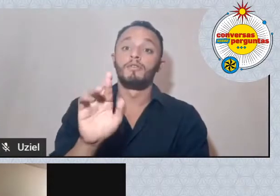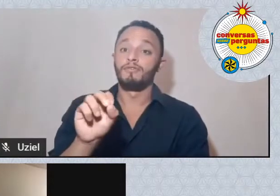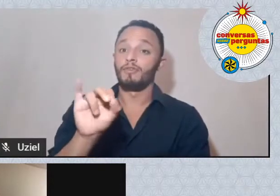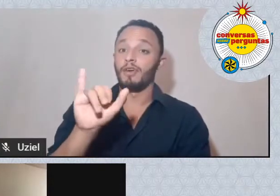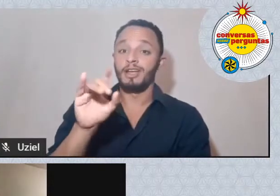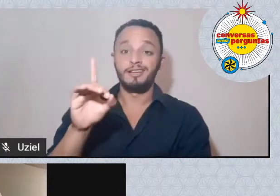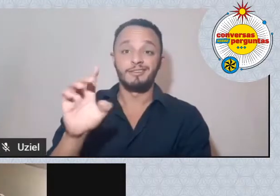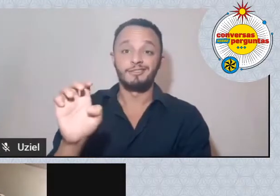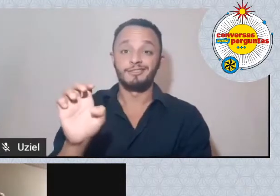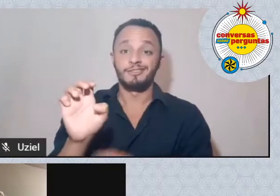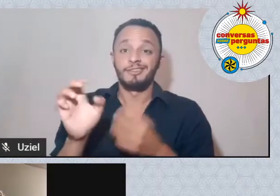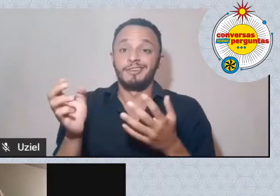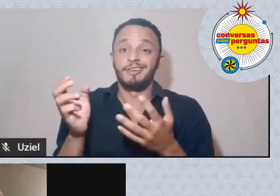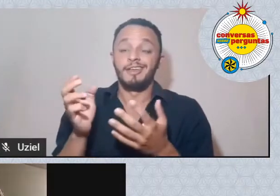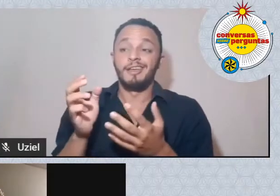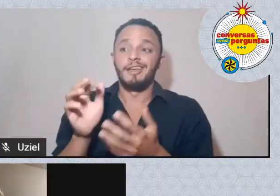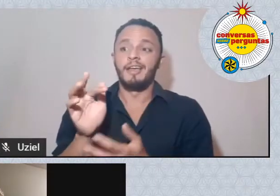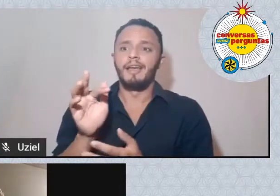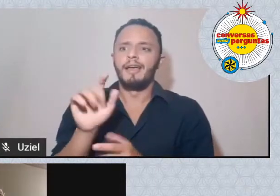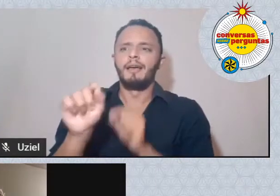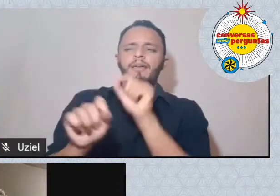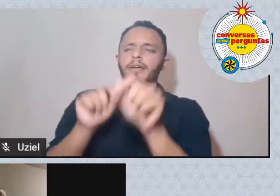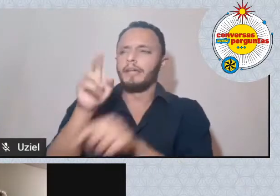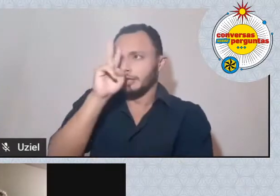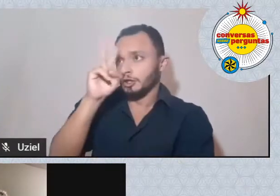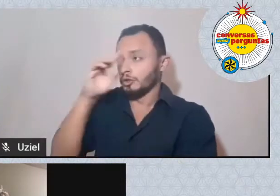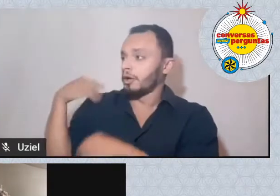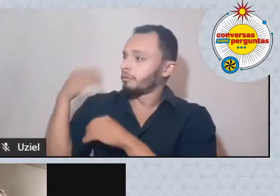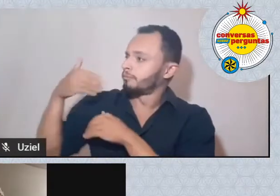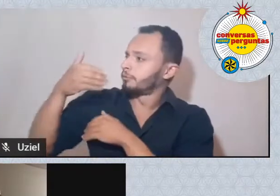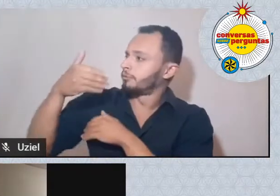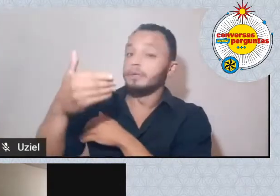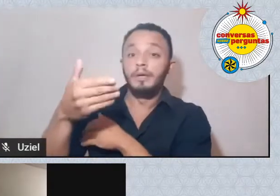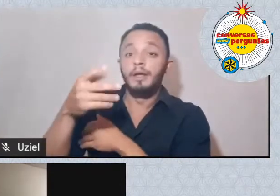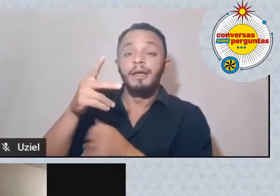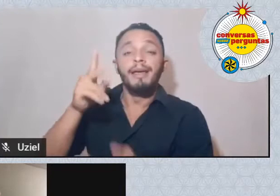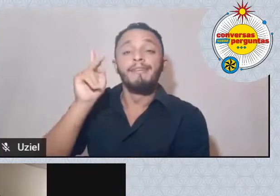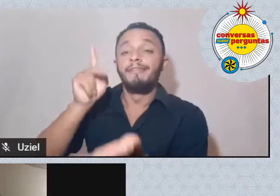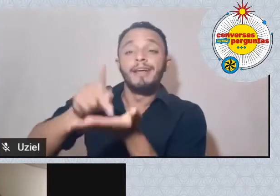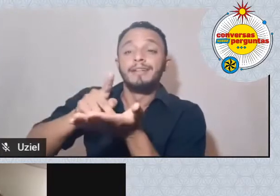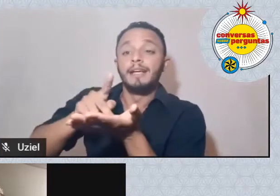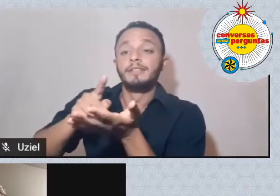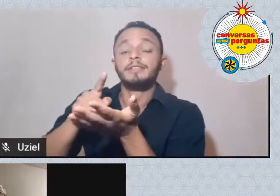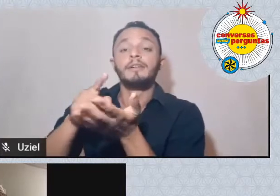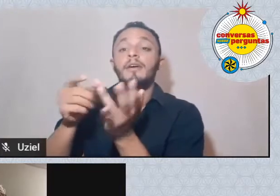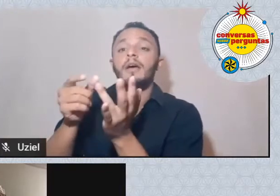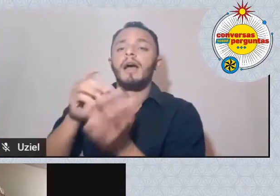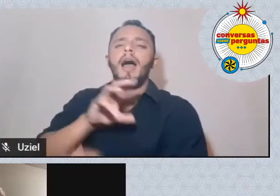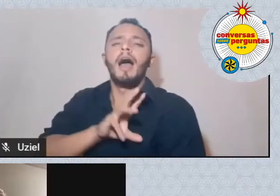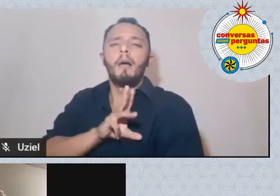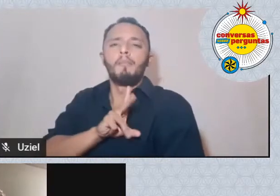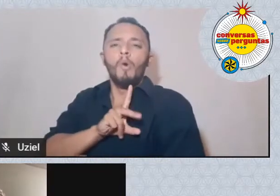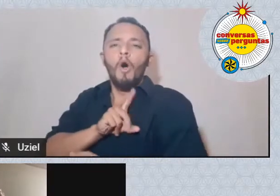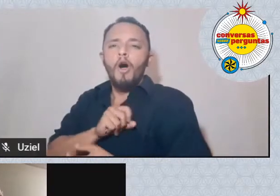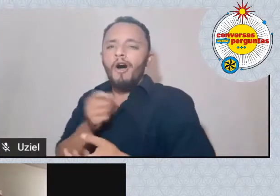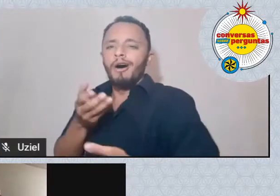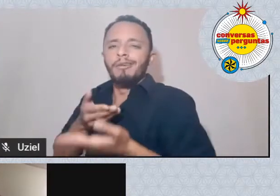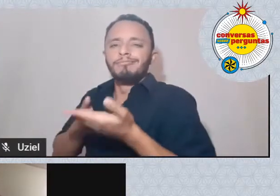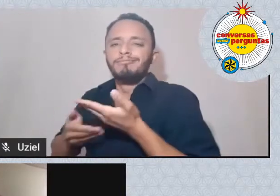romances, porque as coisas se transformavam, né? Os sintomas eram parte de uma história mal